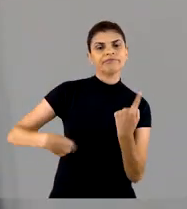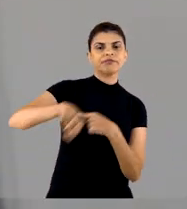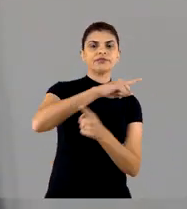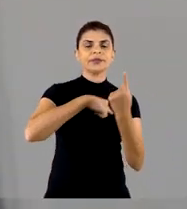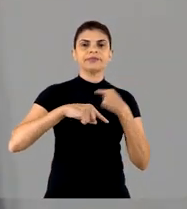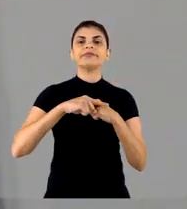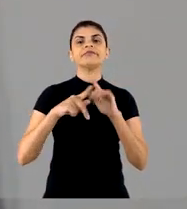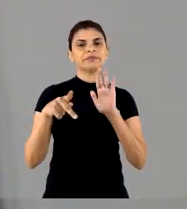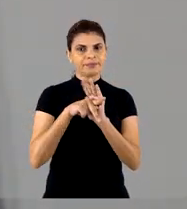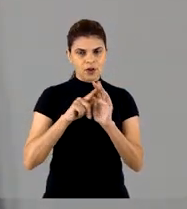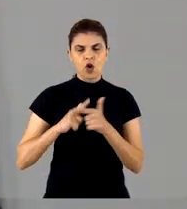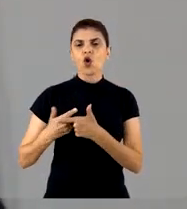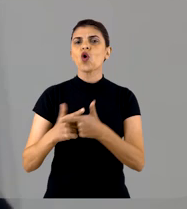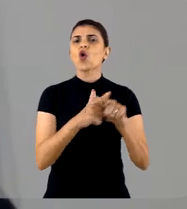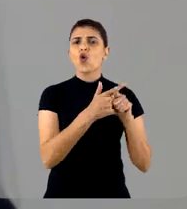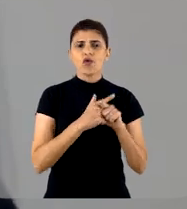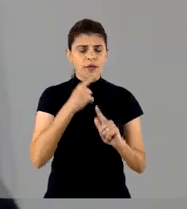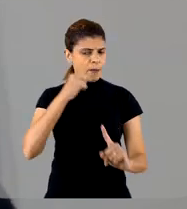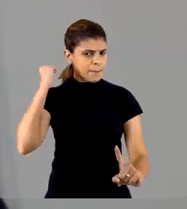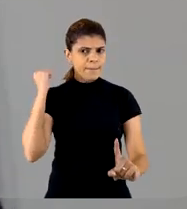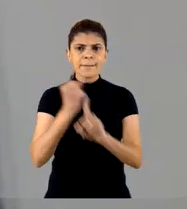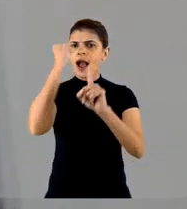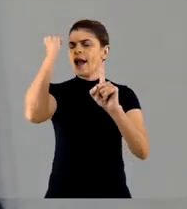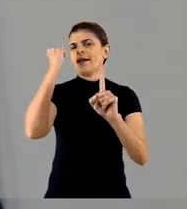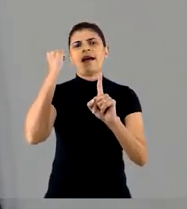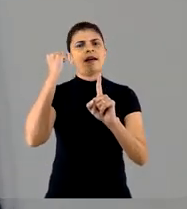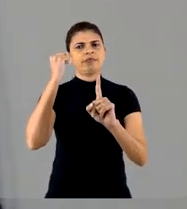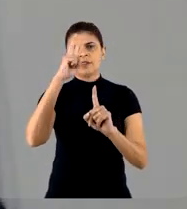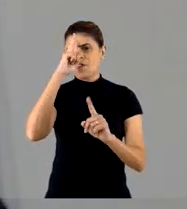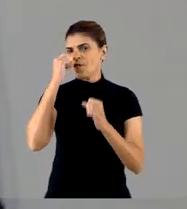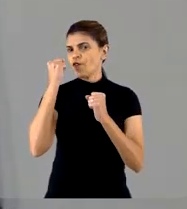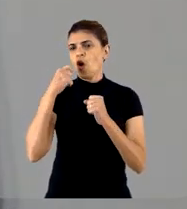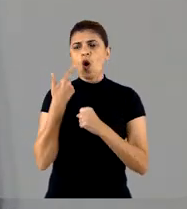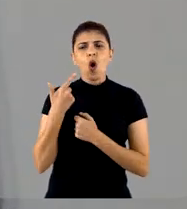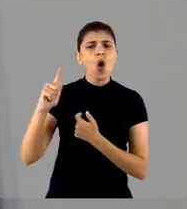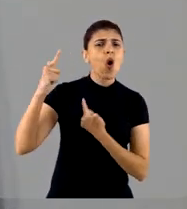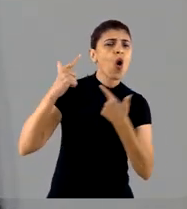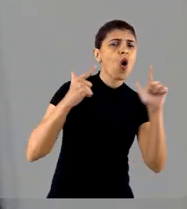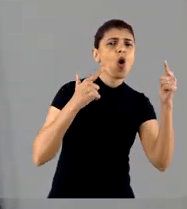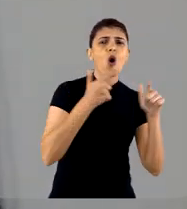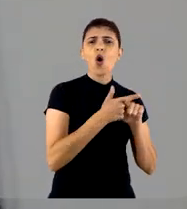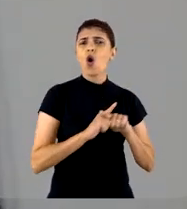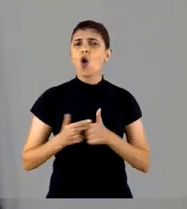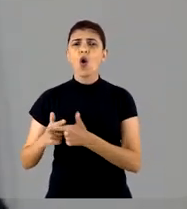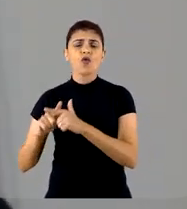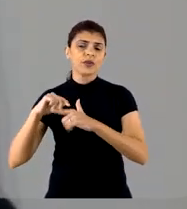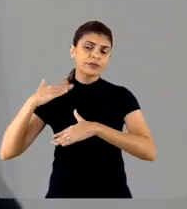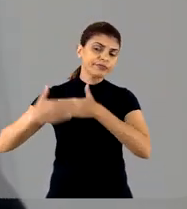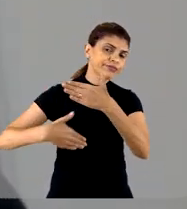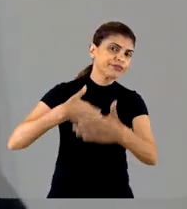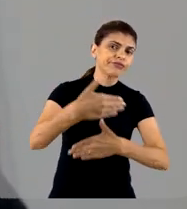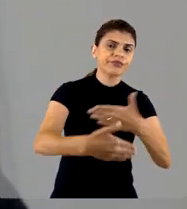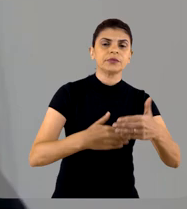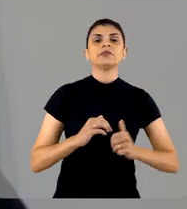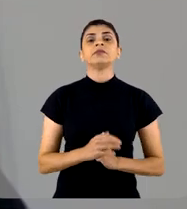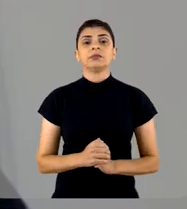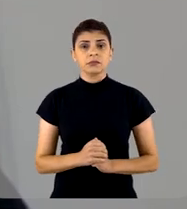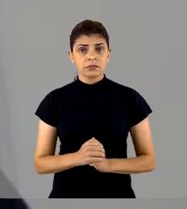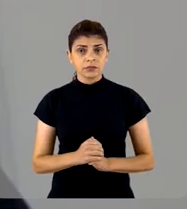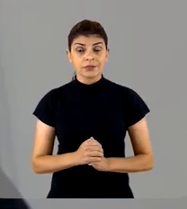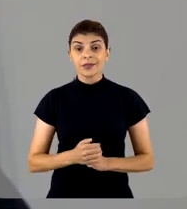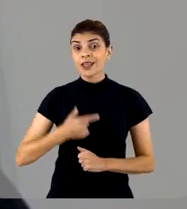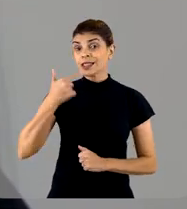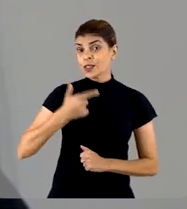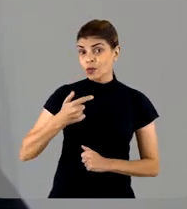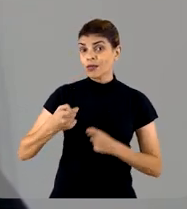paradigma nos conflitos muito importante que vai impactar profundamente todos os outros conflitos que ocorrem posteriormente. Né? E por